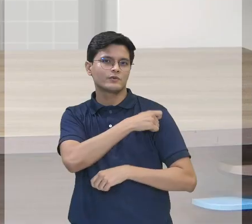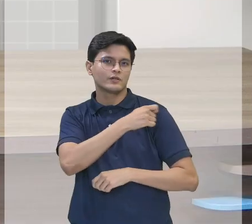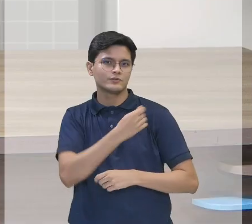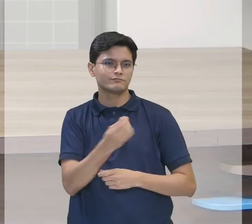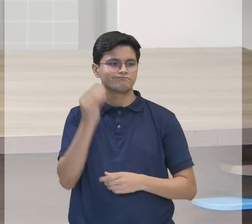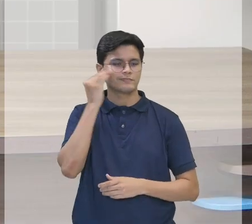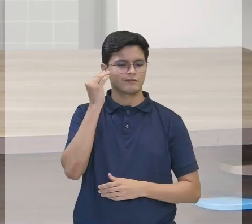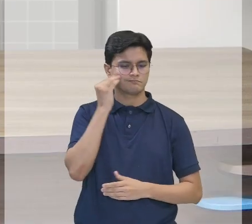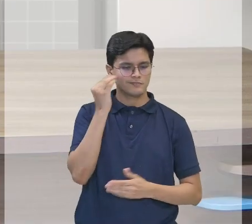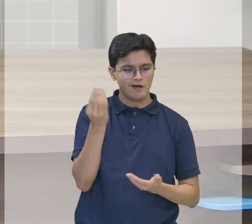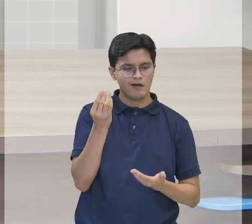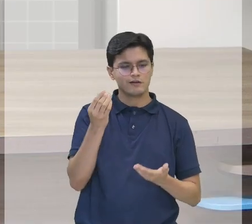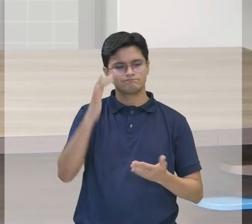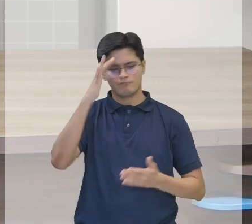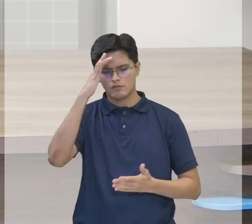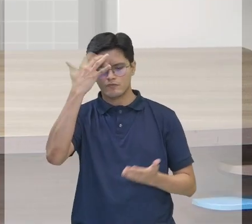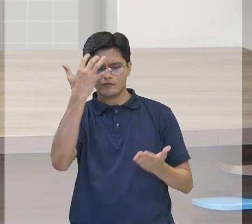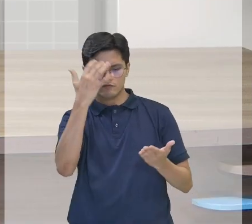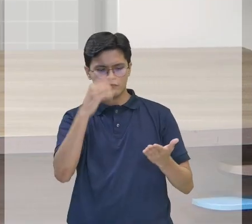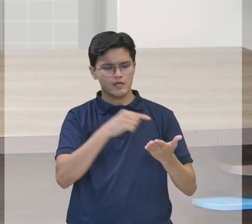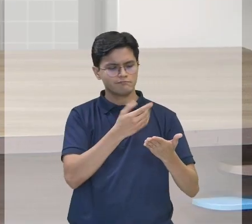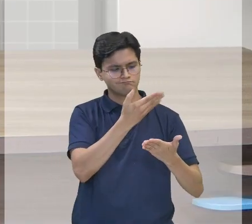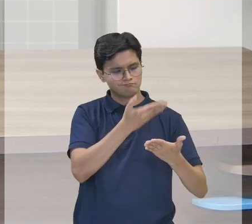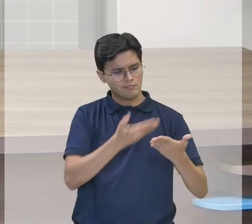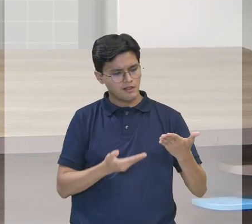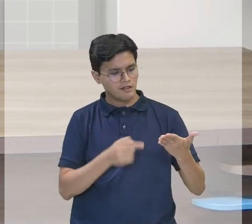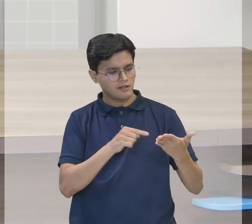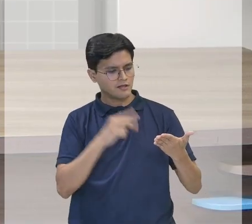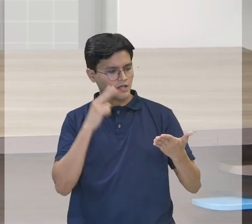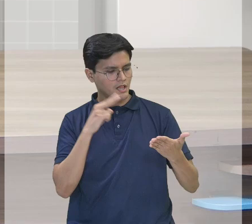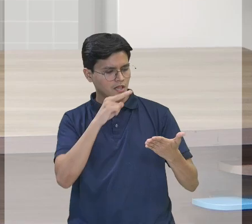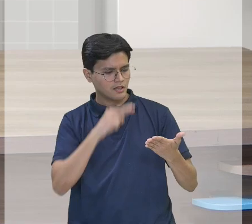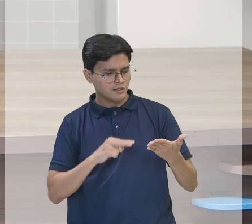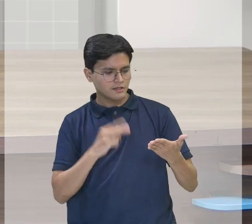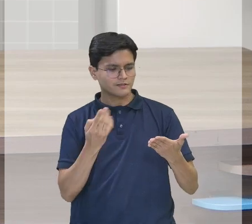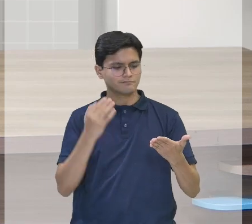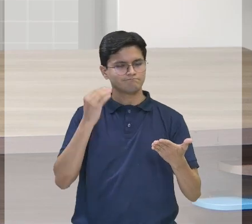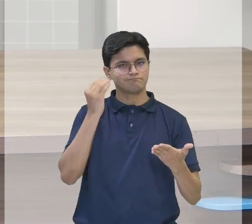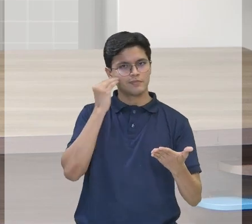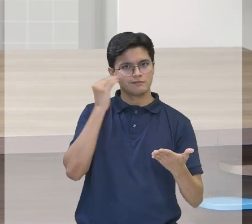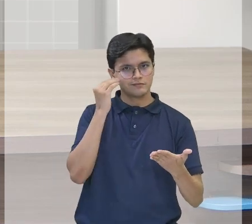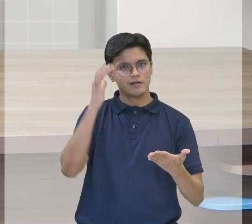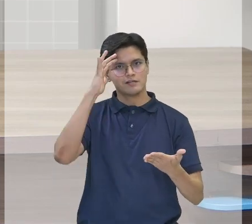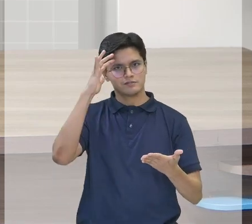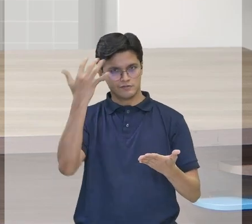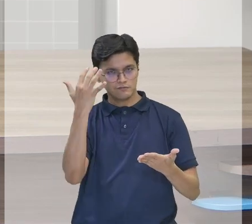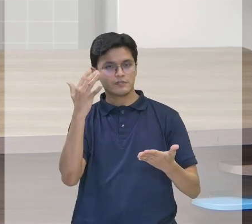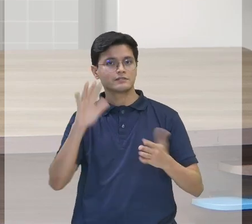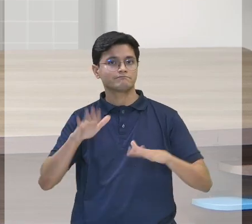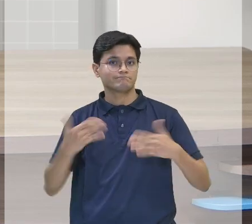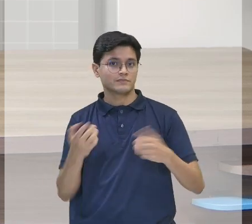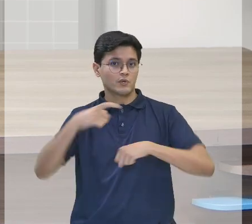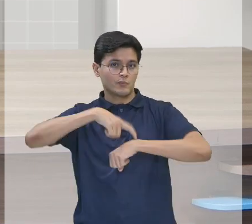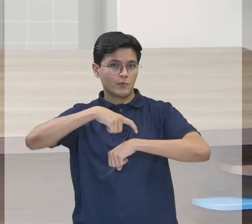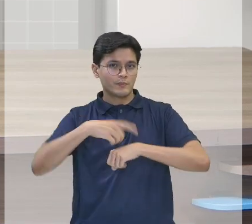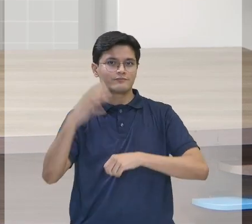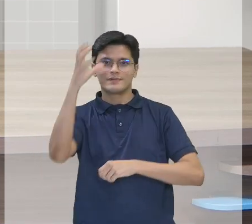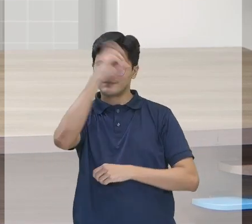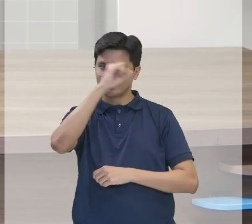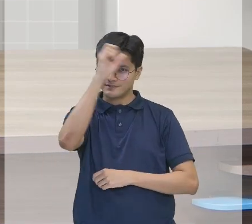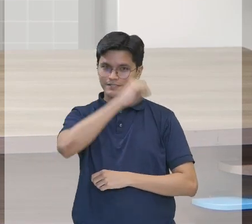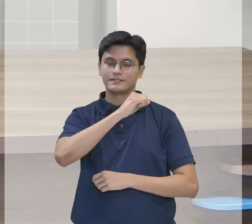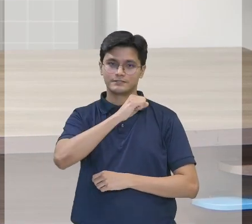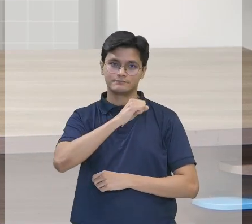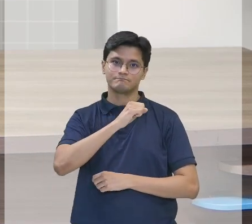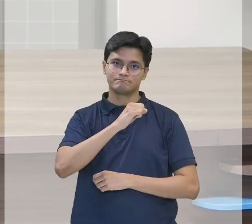no processo, né, a informação, como você está se comportando durante o momento de aprendizagem, é o que a gente